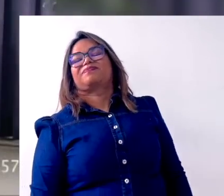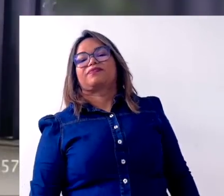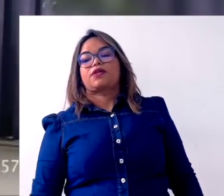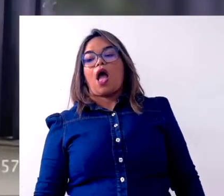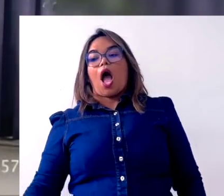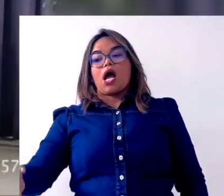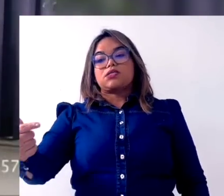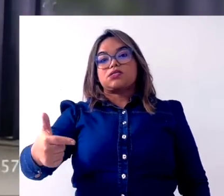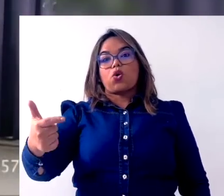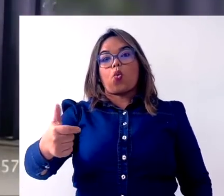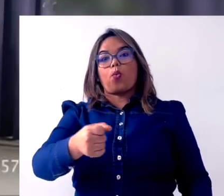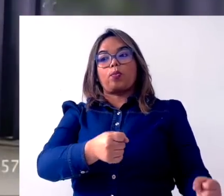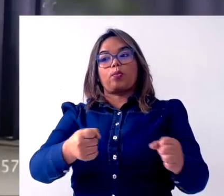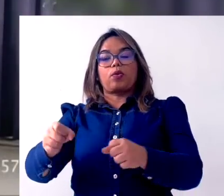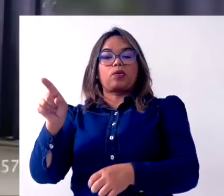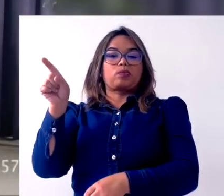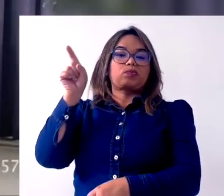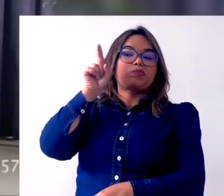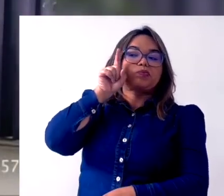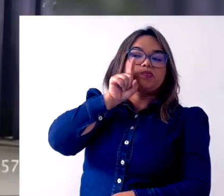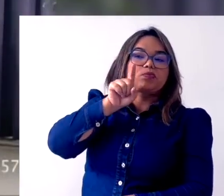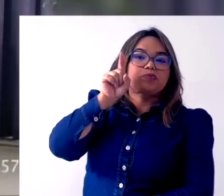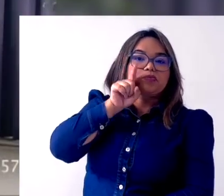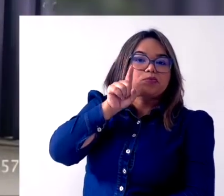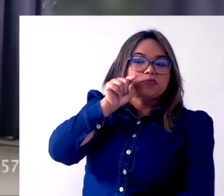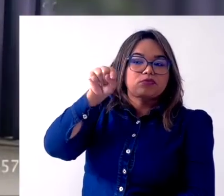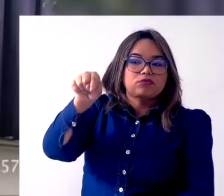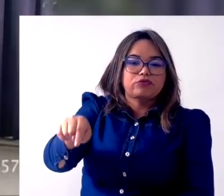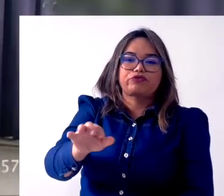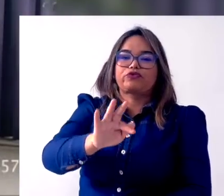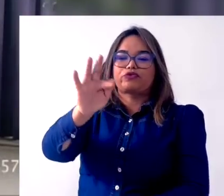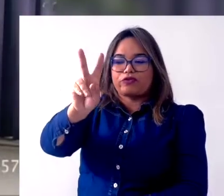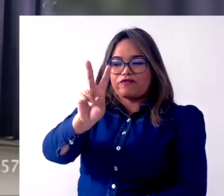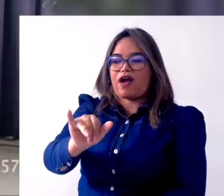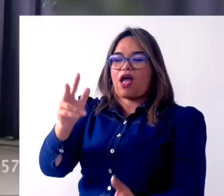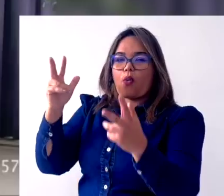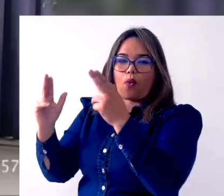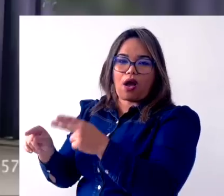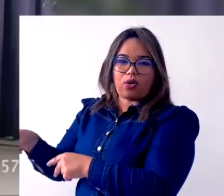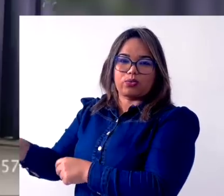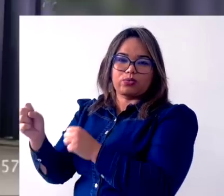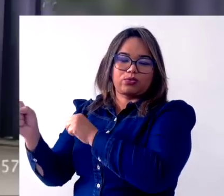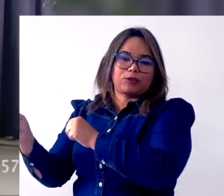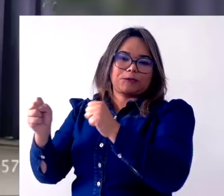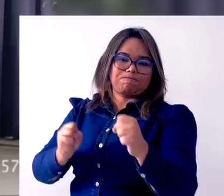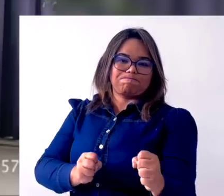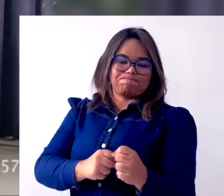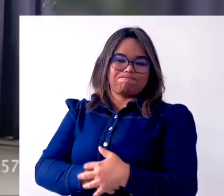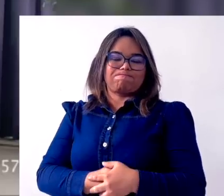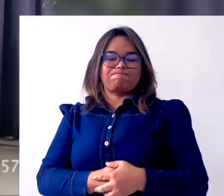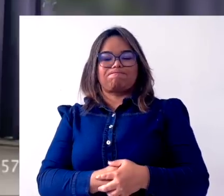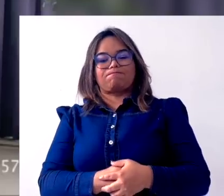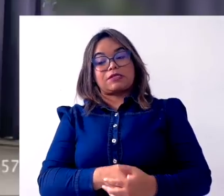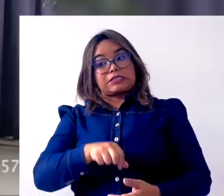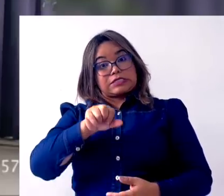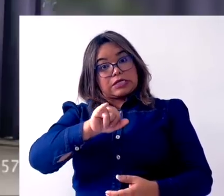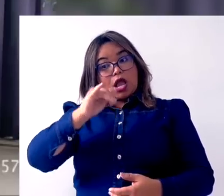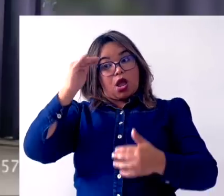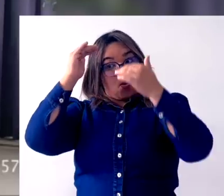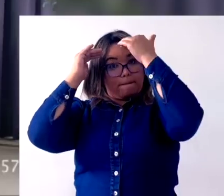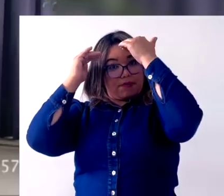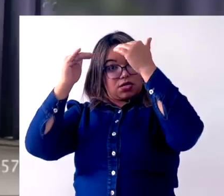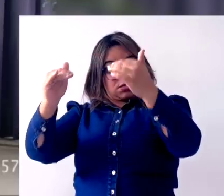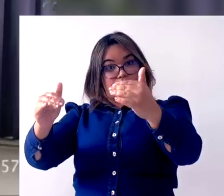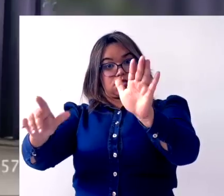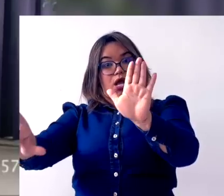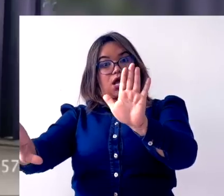poder está garantindo as leis do primeiro poder. E se eu então obedeço a essas leis, então o que